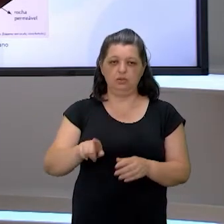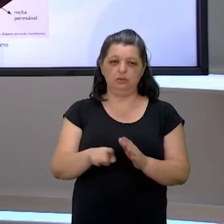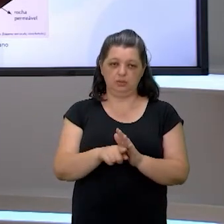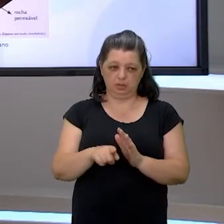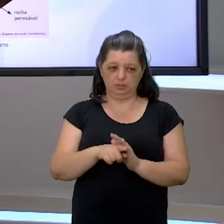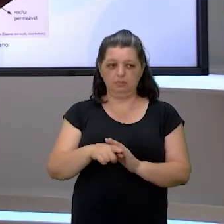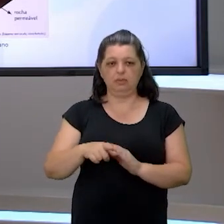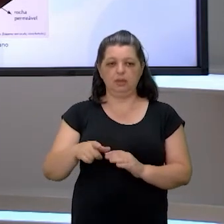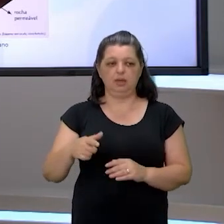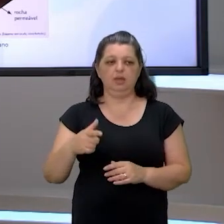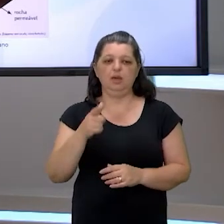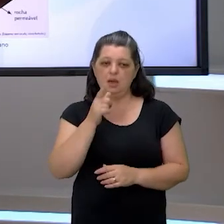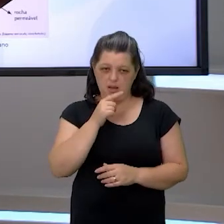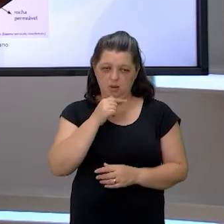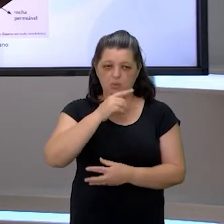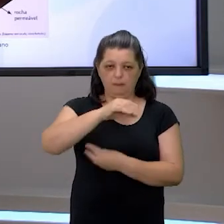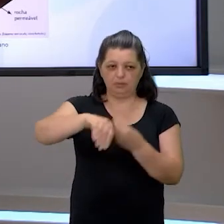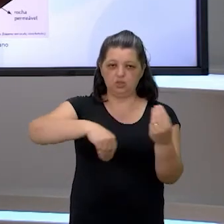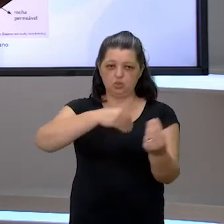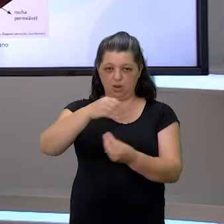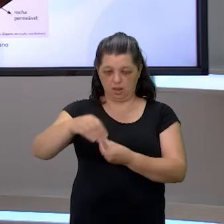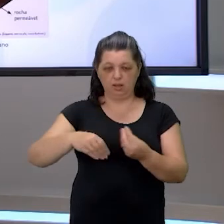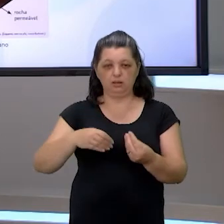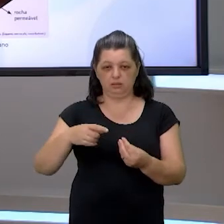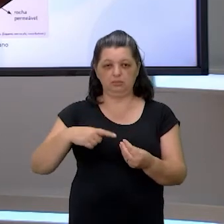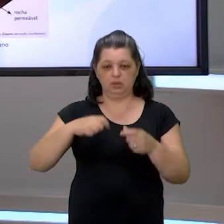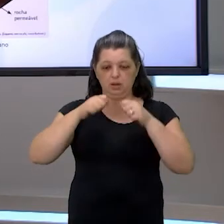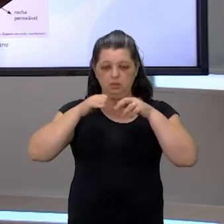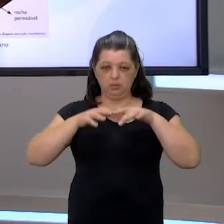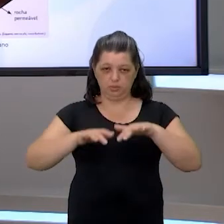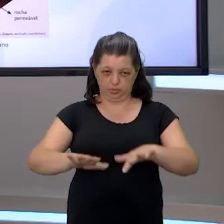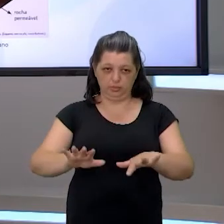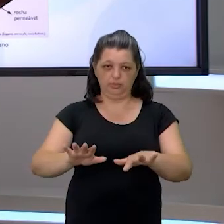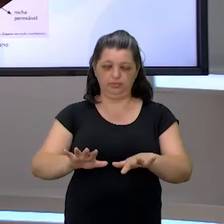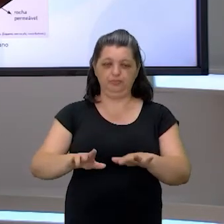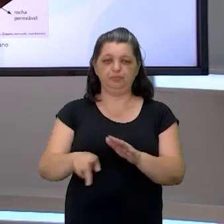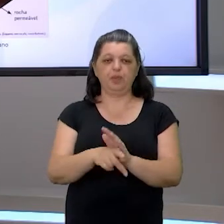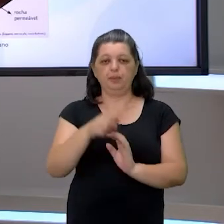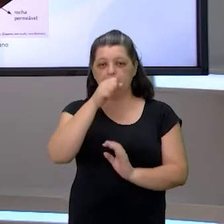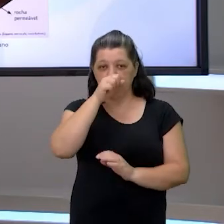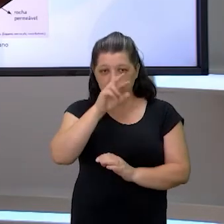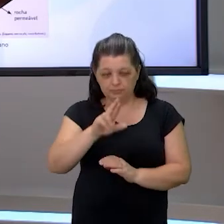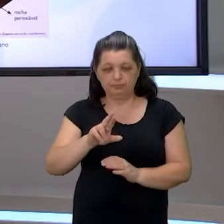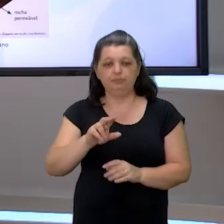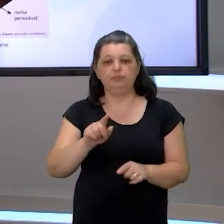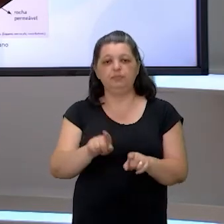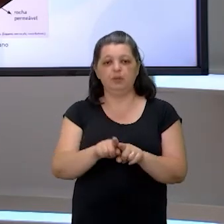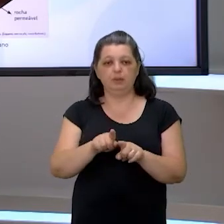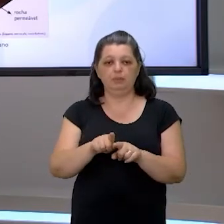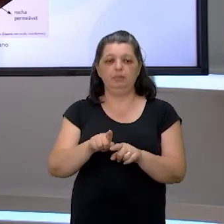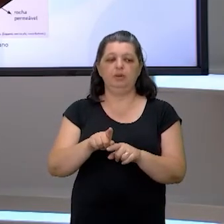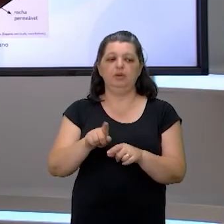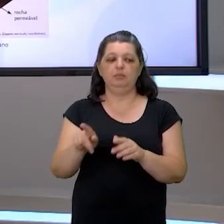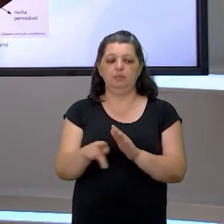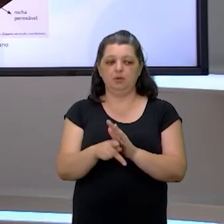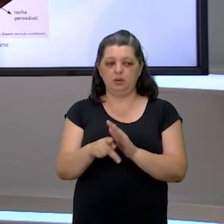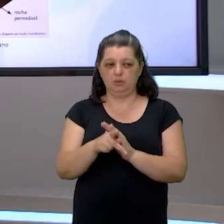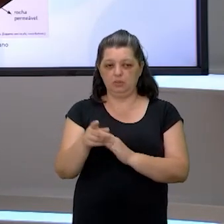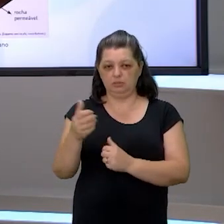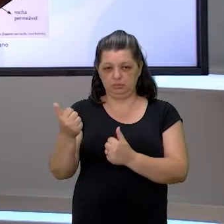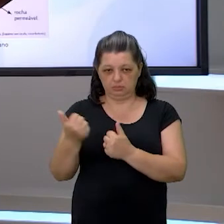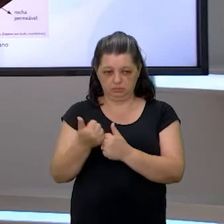a água. Então, esses processos de transpiração e respiração também auxiliam aí no ciclo da